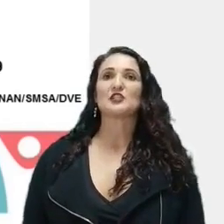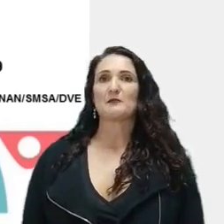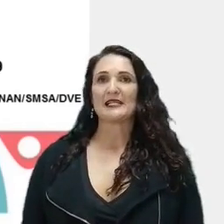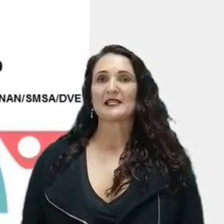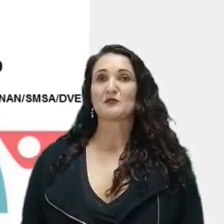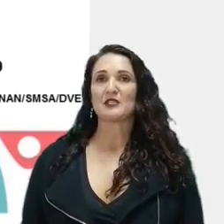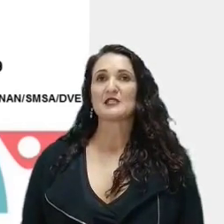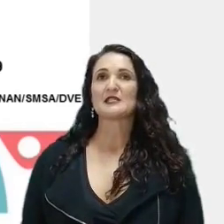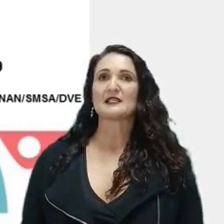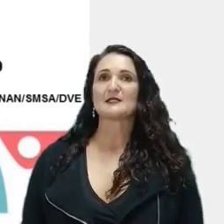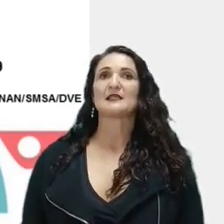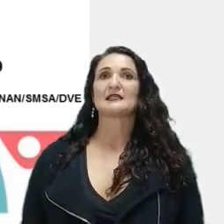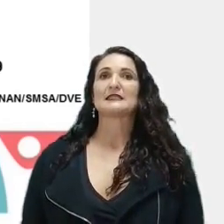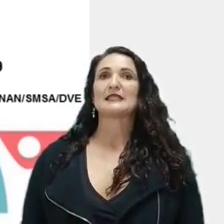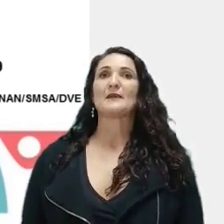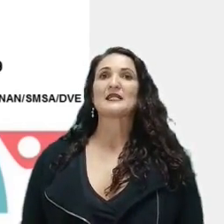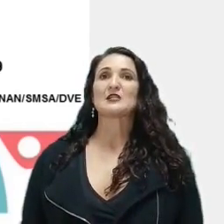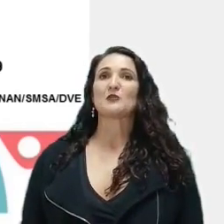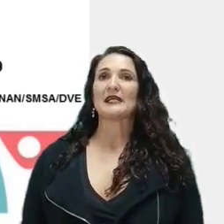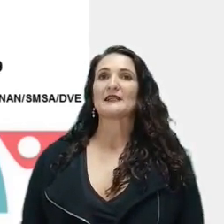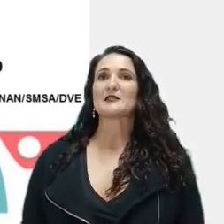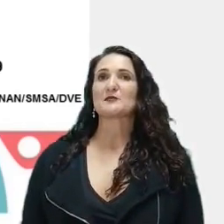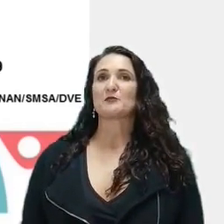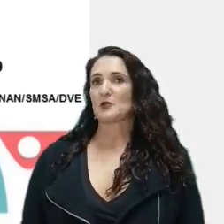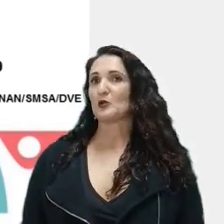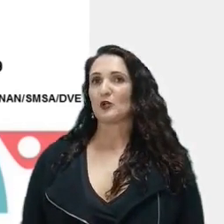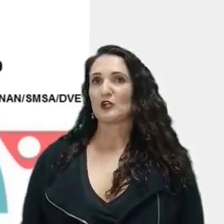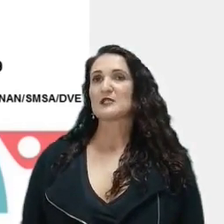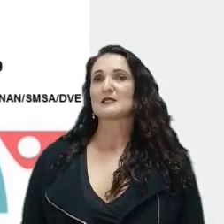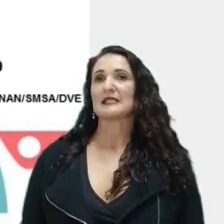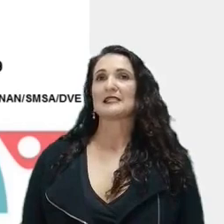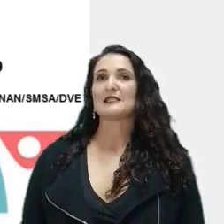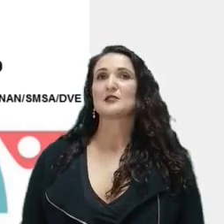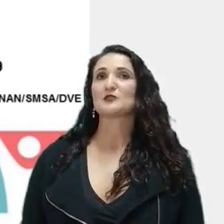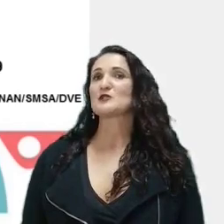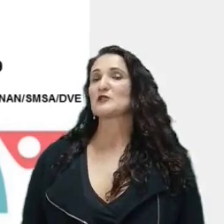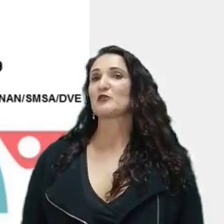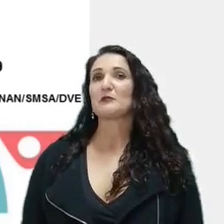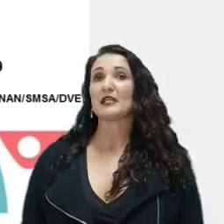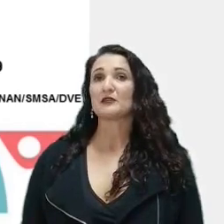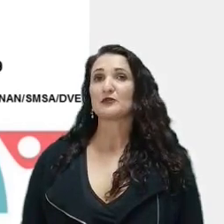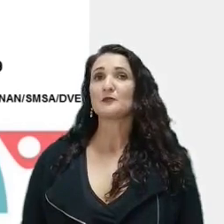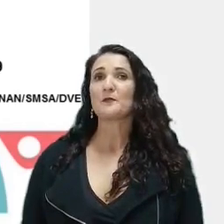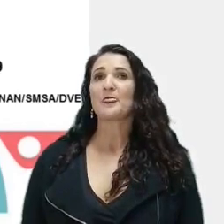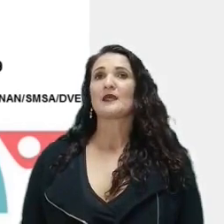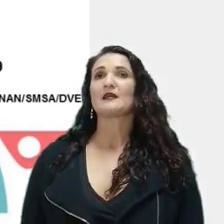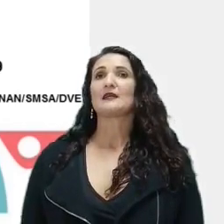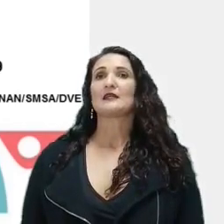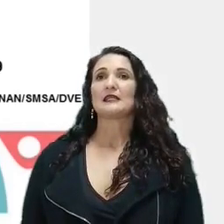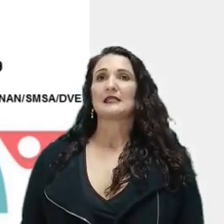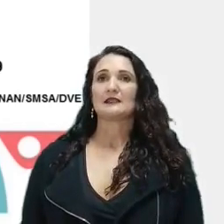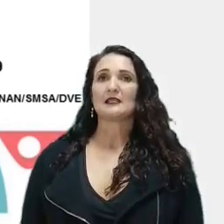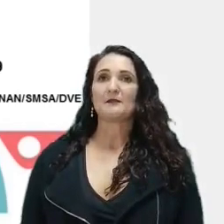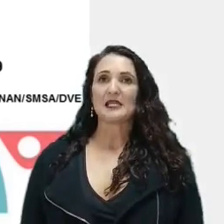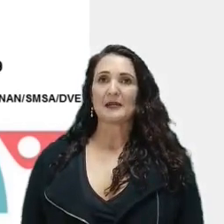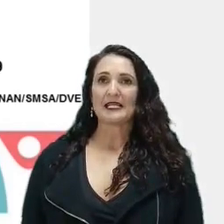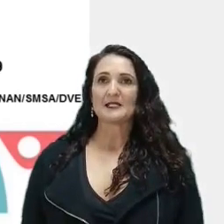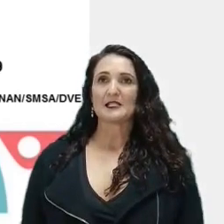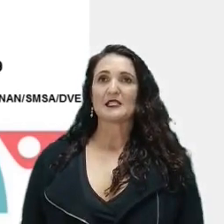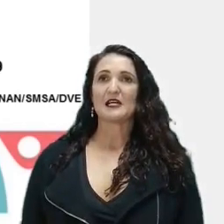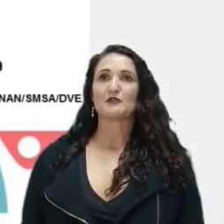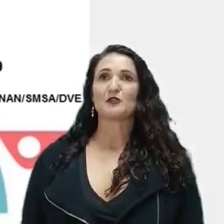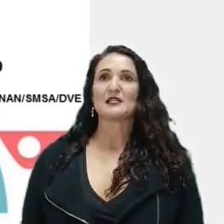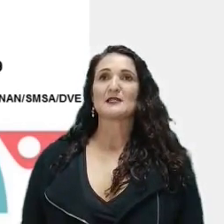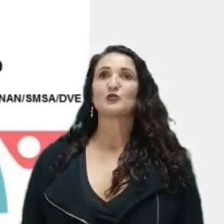física, não deixa marcas físicas, né, mas deixam marcas psicológicas na criança, no desenvolvimento. Também